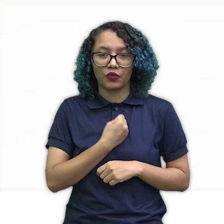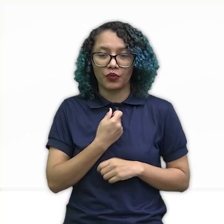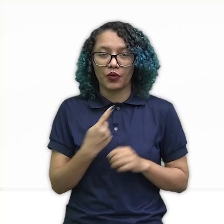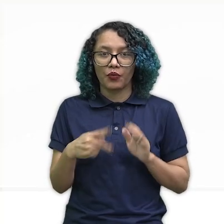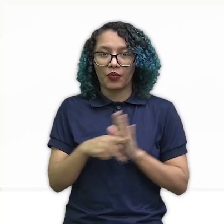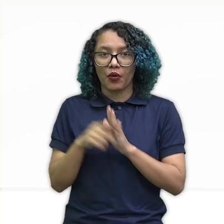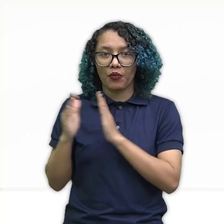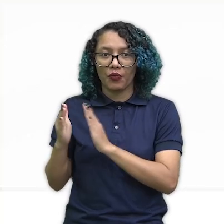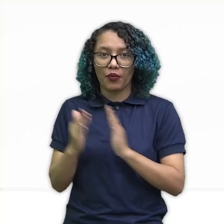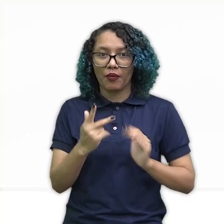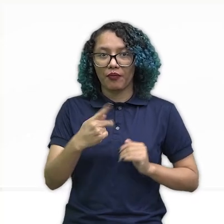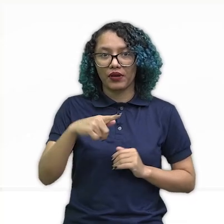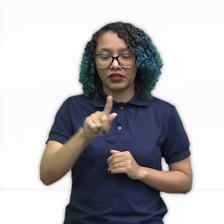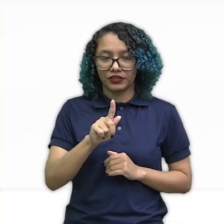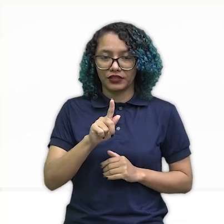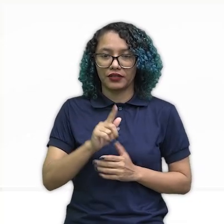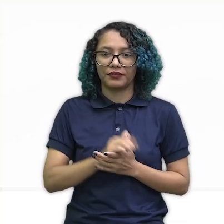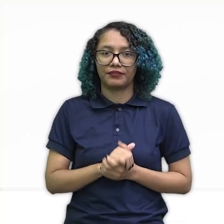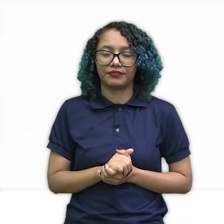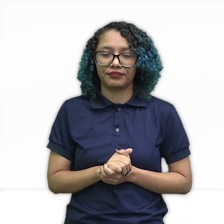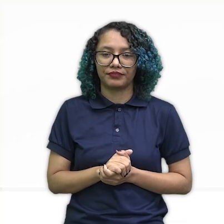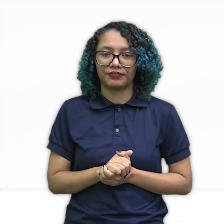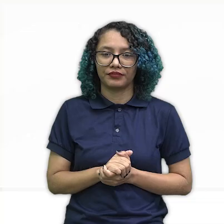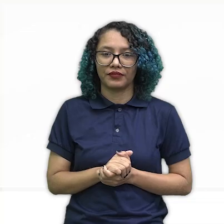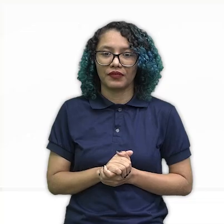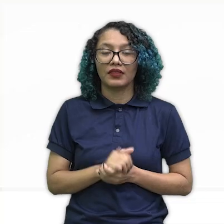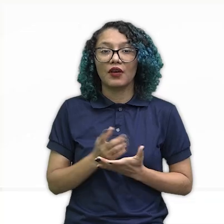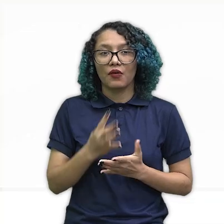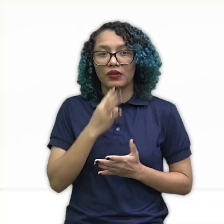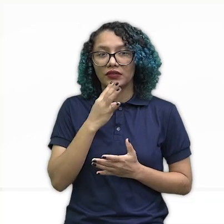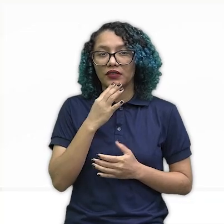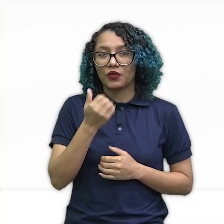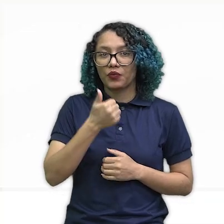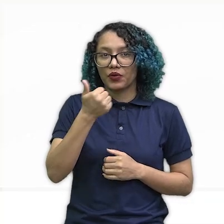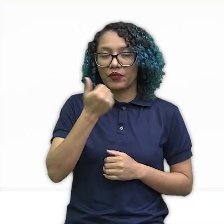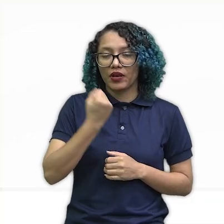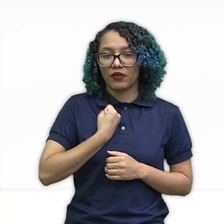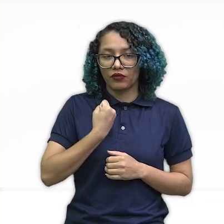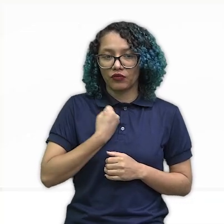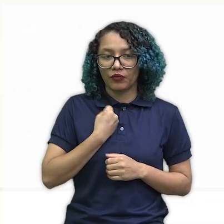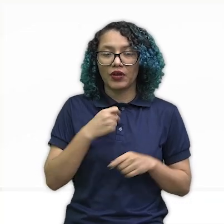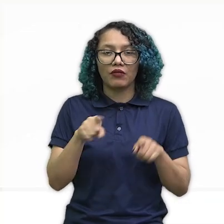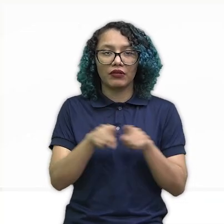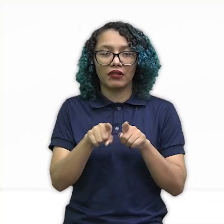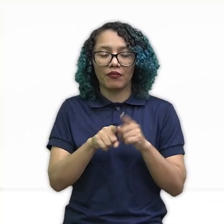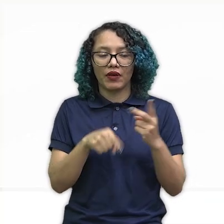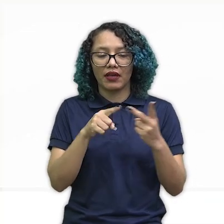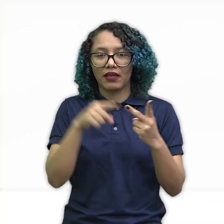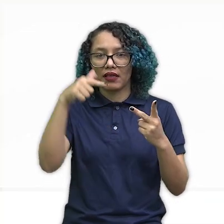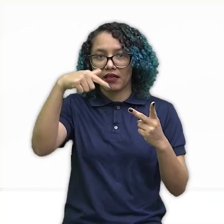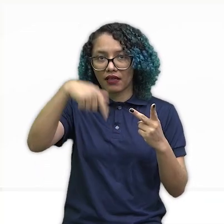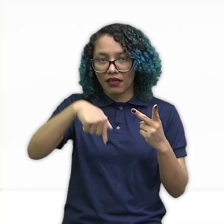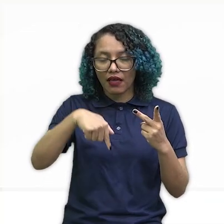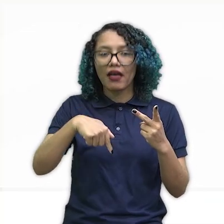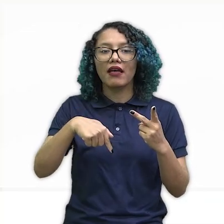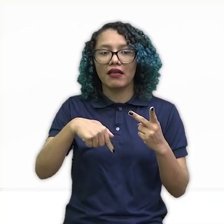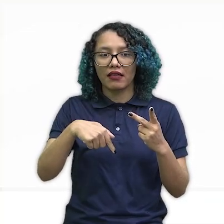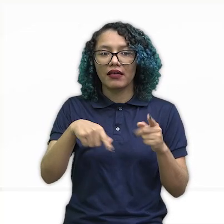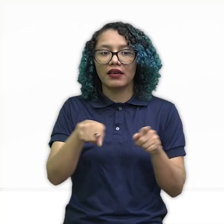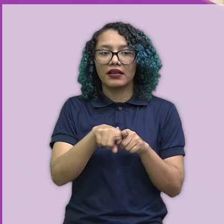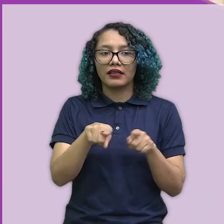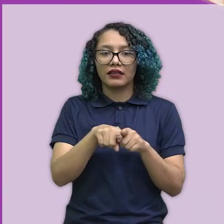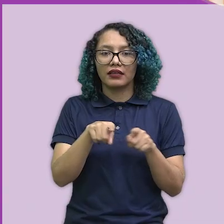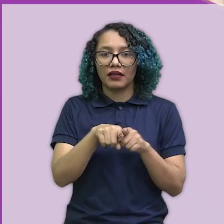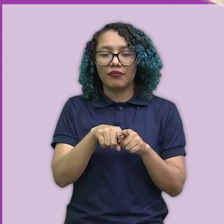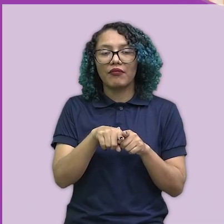progressão geométrica, conhecendo aí o nosso primeiro termo, conhecendo aí a nossa razão e aquele elemento, né, que a